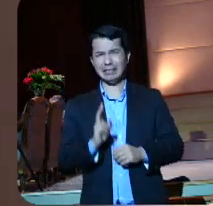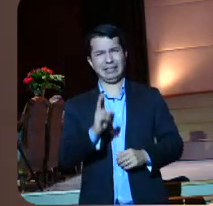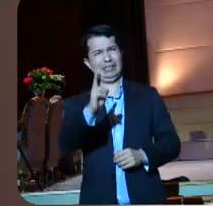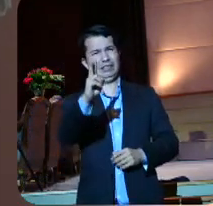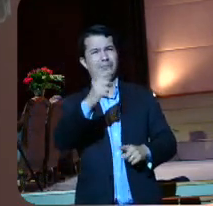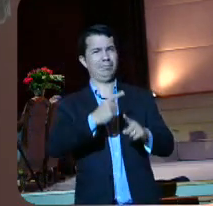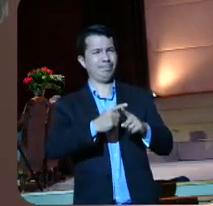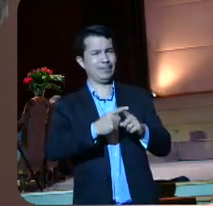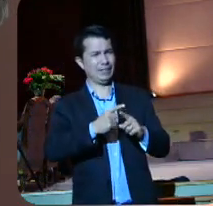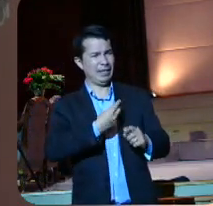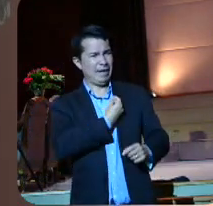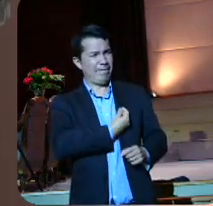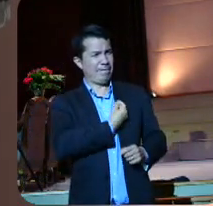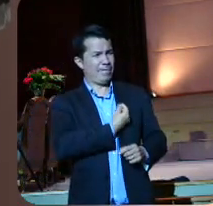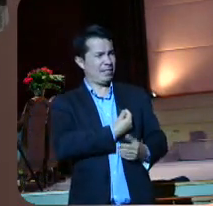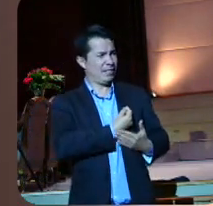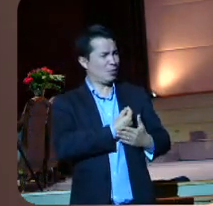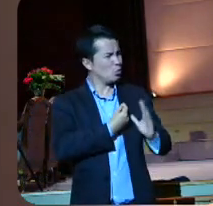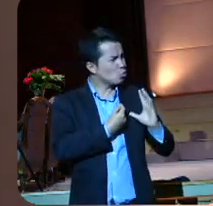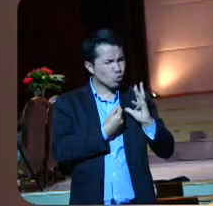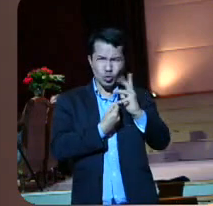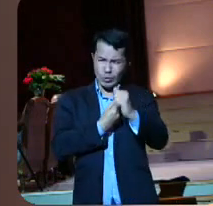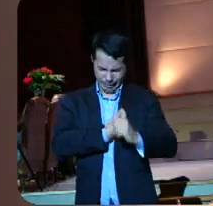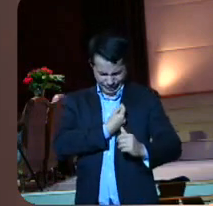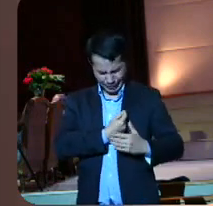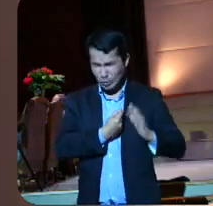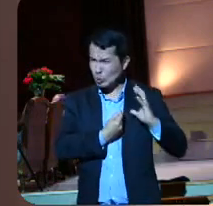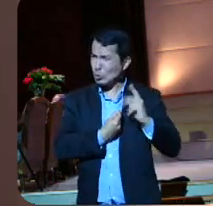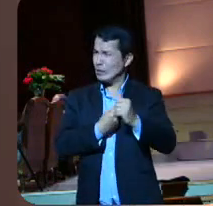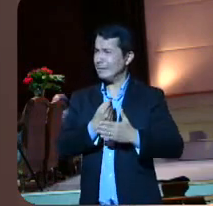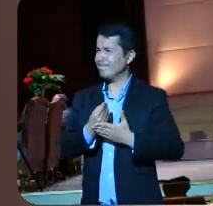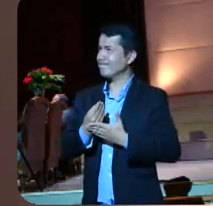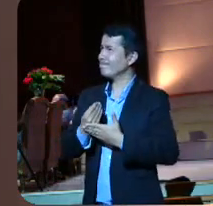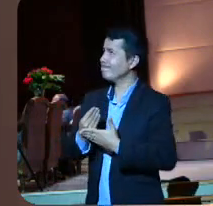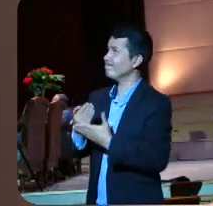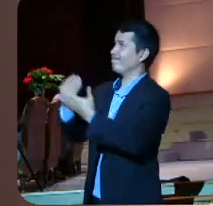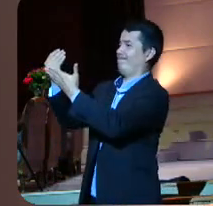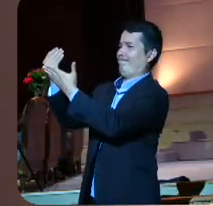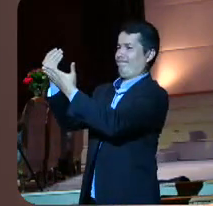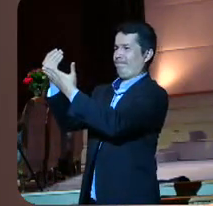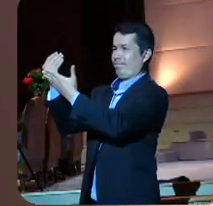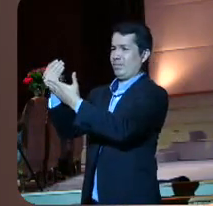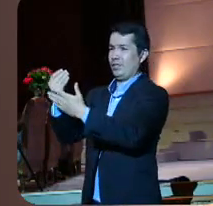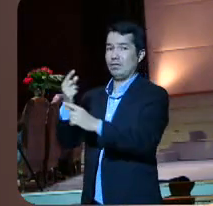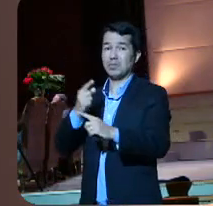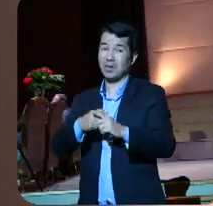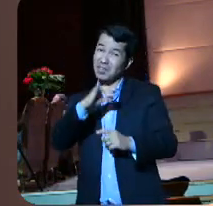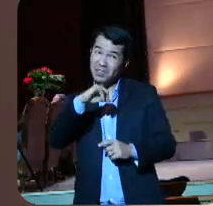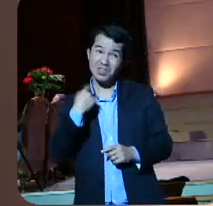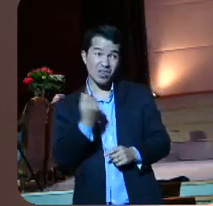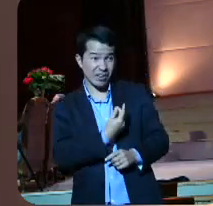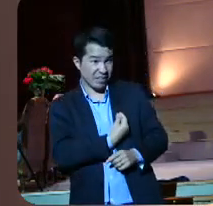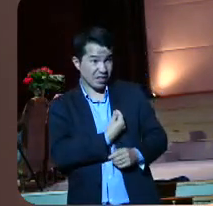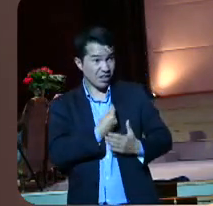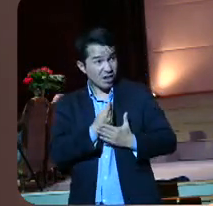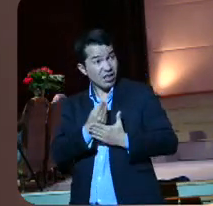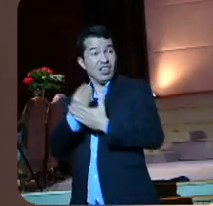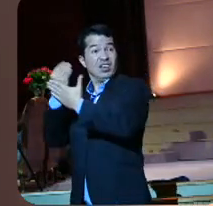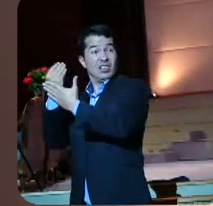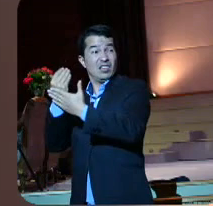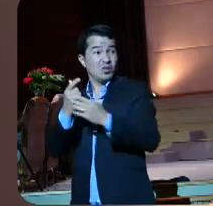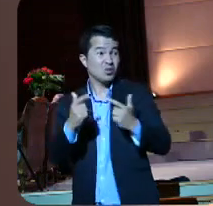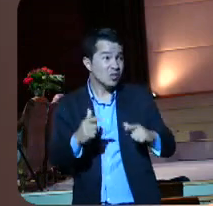completamente, totalmente com Jesus, ou a gente vai estar à mercê de negar Jesus em algum momento,